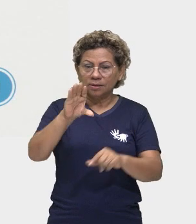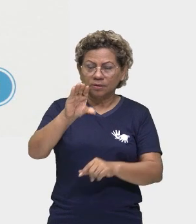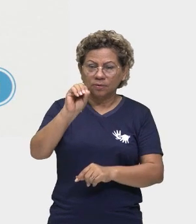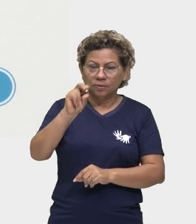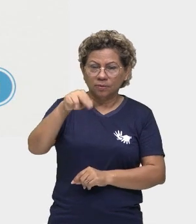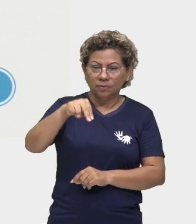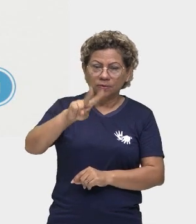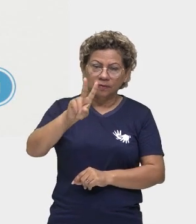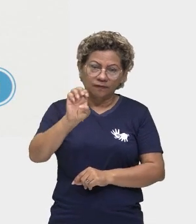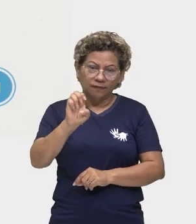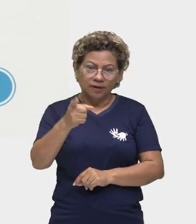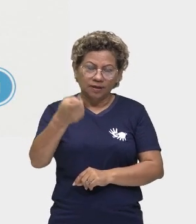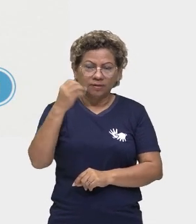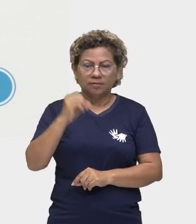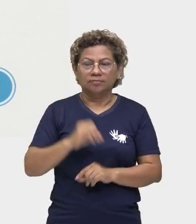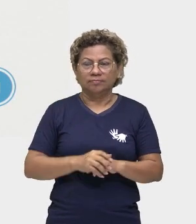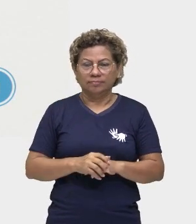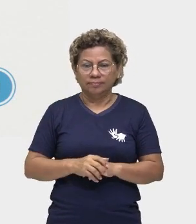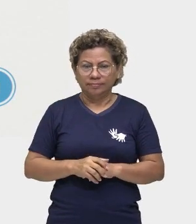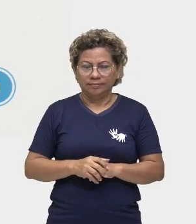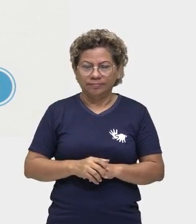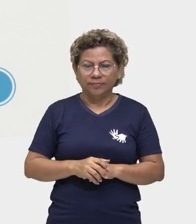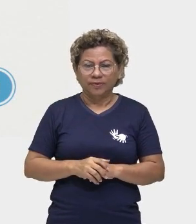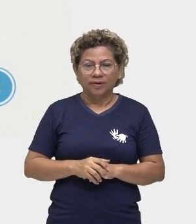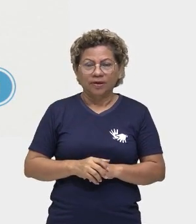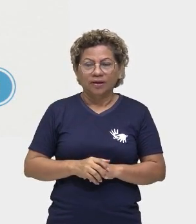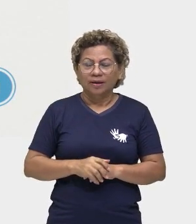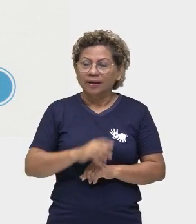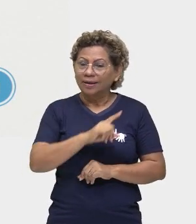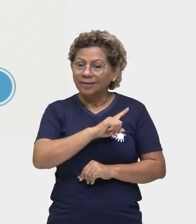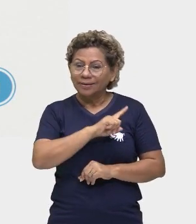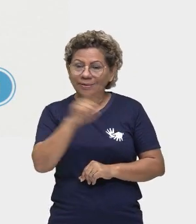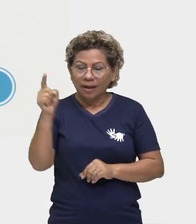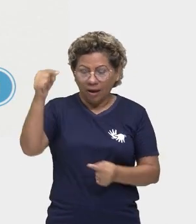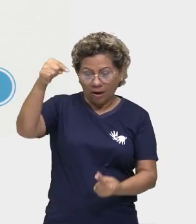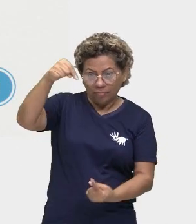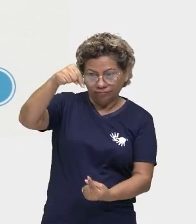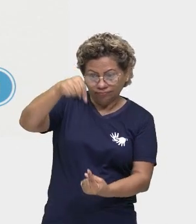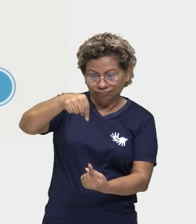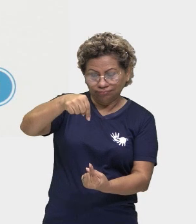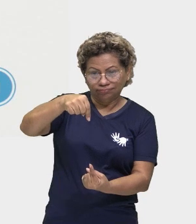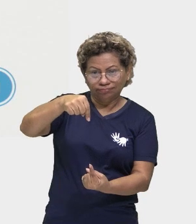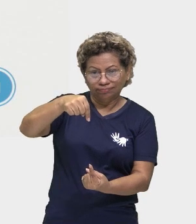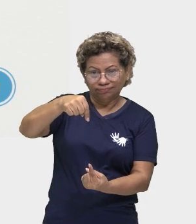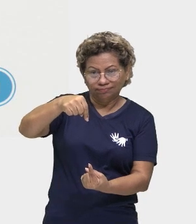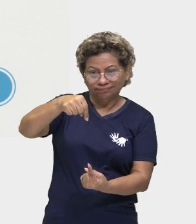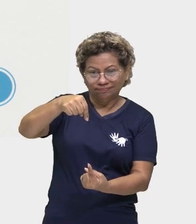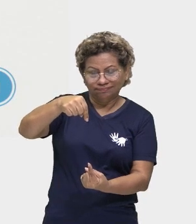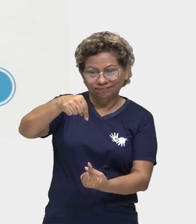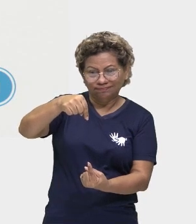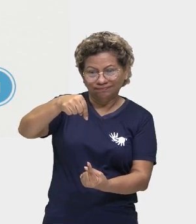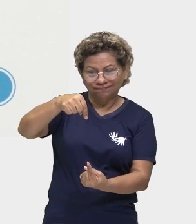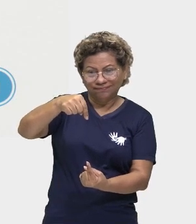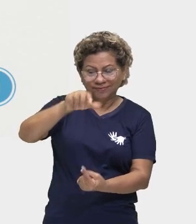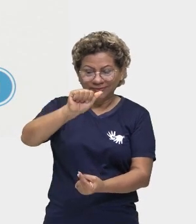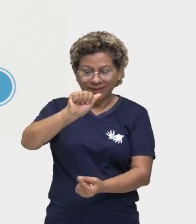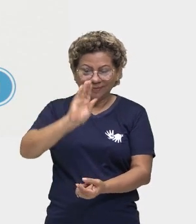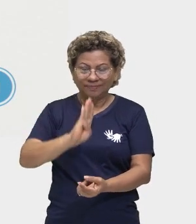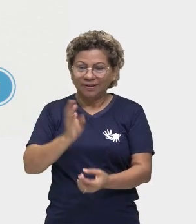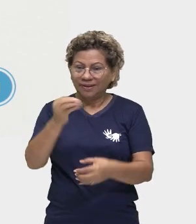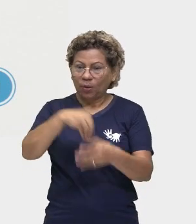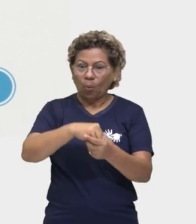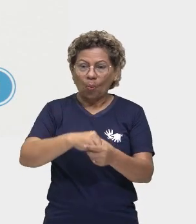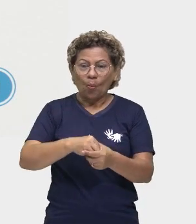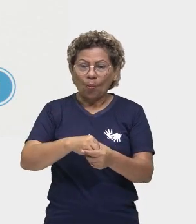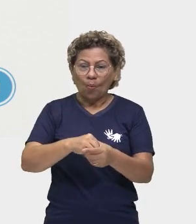B, nem todos os pontos do seu segmento AB estão no interior do polígono.